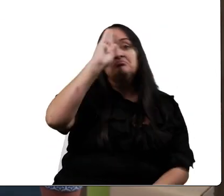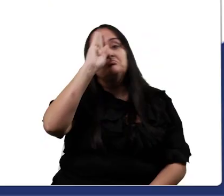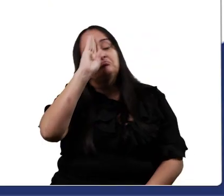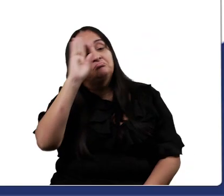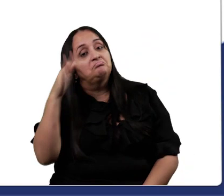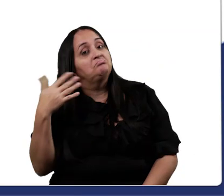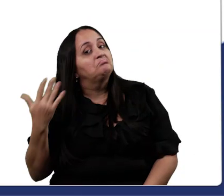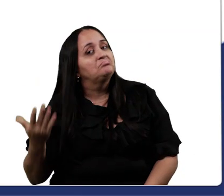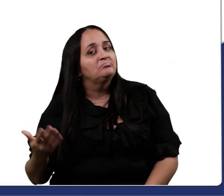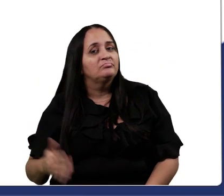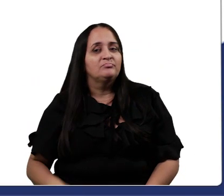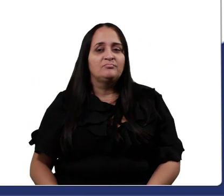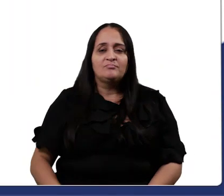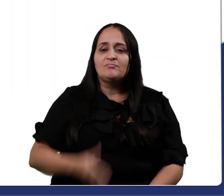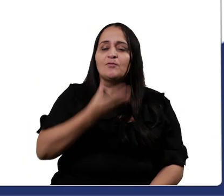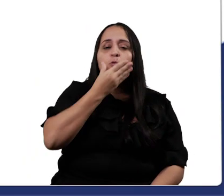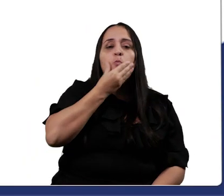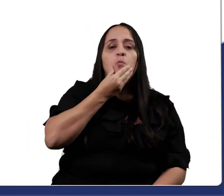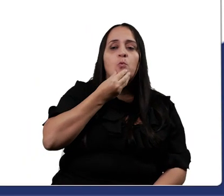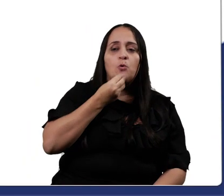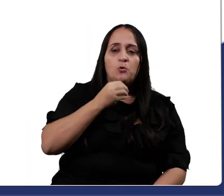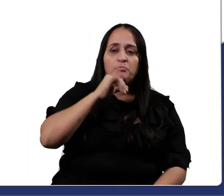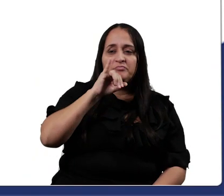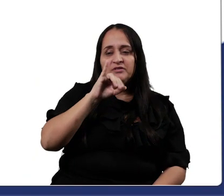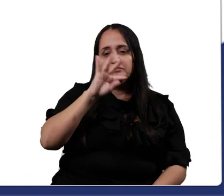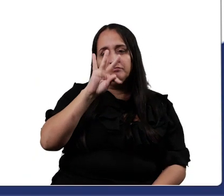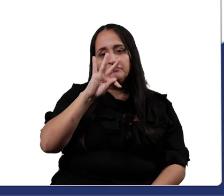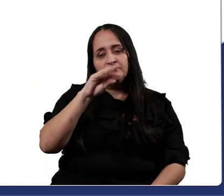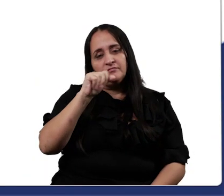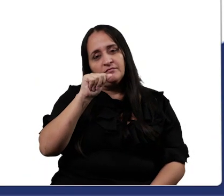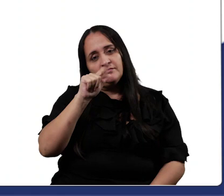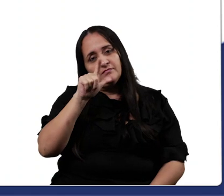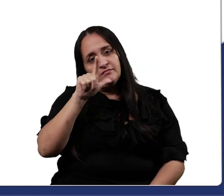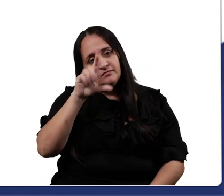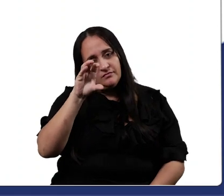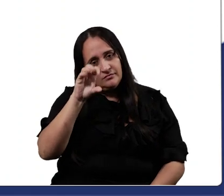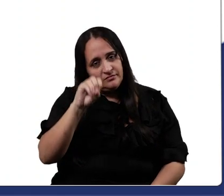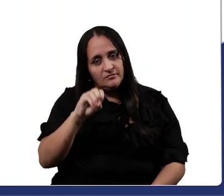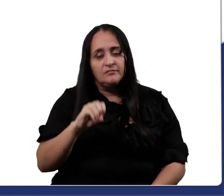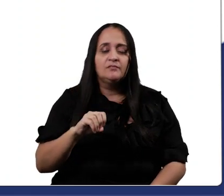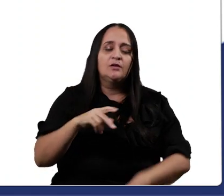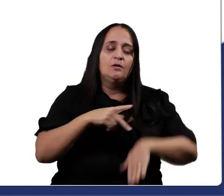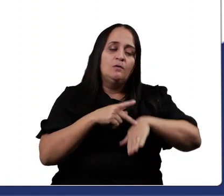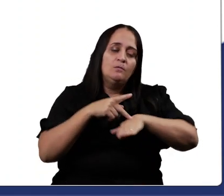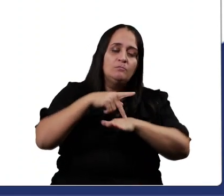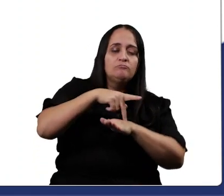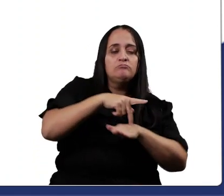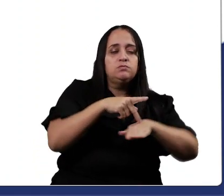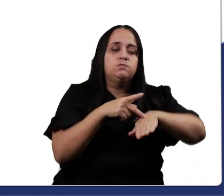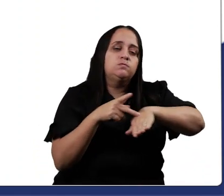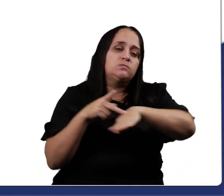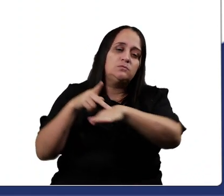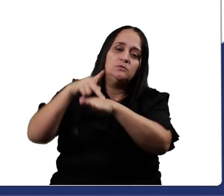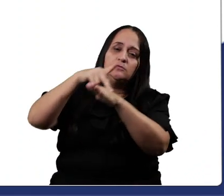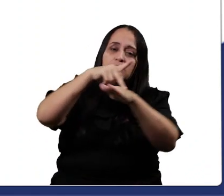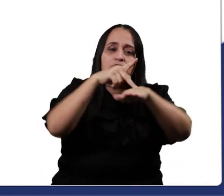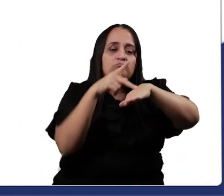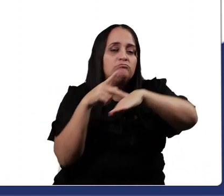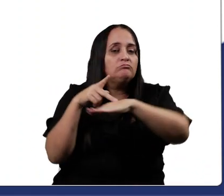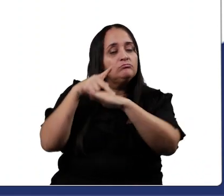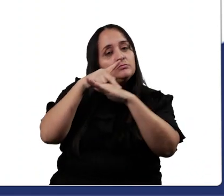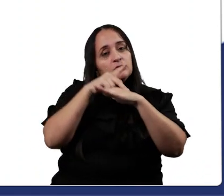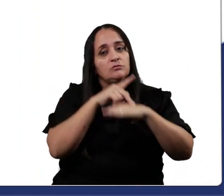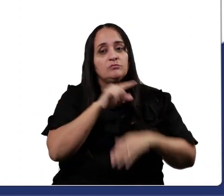falsa. Ítalo Ferreira, medalhista de ouro no surf. O surfista potiguar de